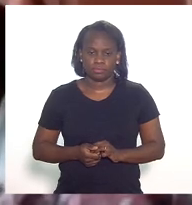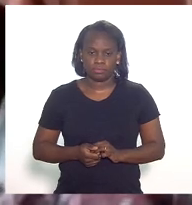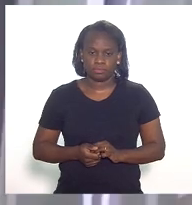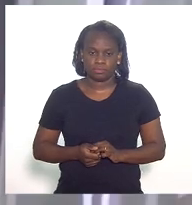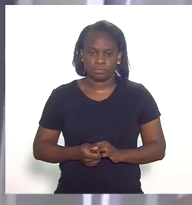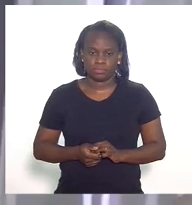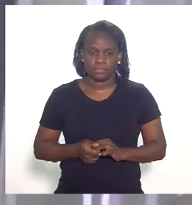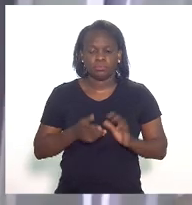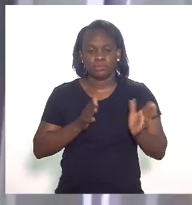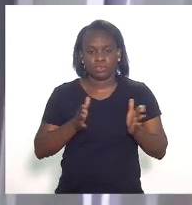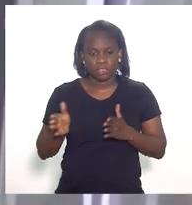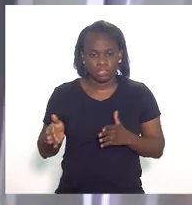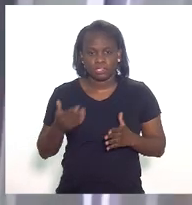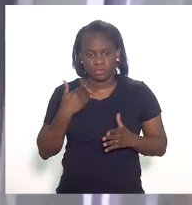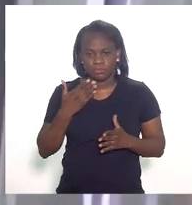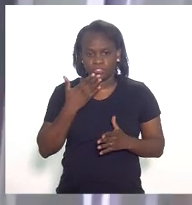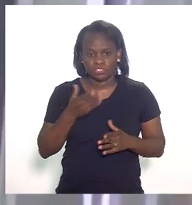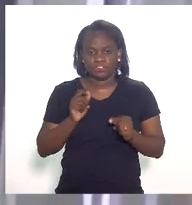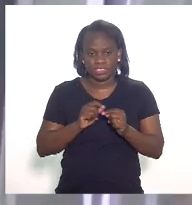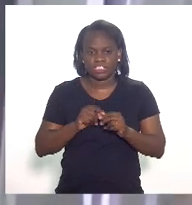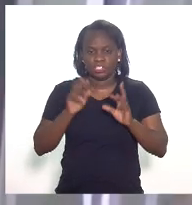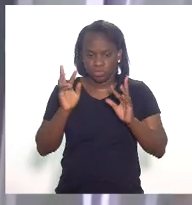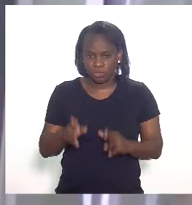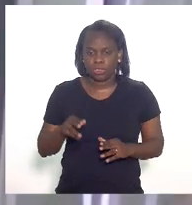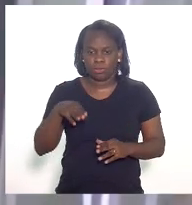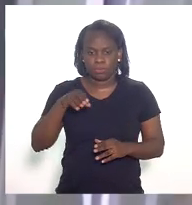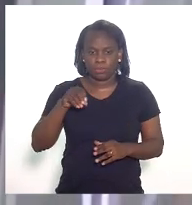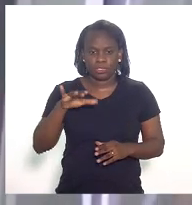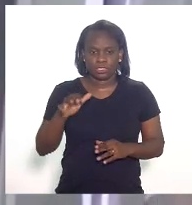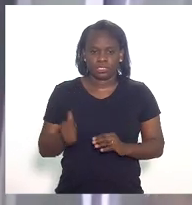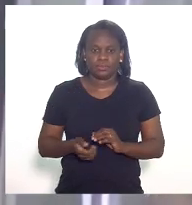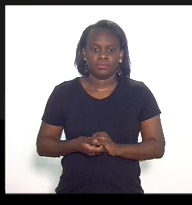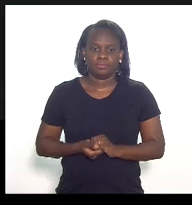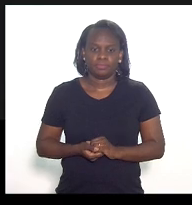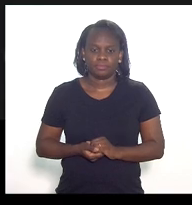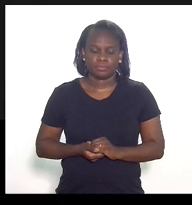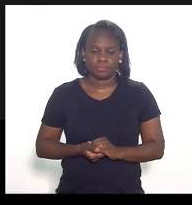Era a questão de ordem que eu ia fazer, presidente, exatamente na linha da Mônica.